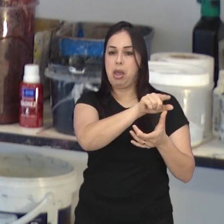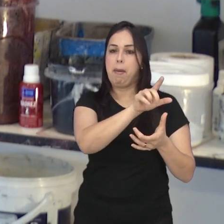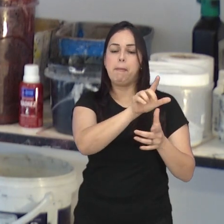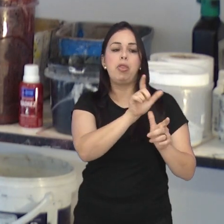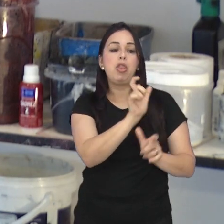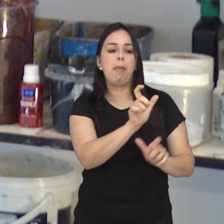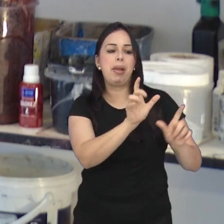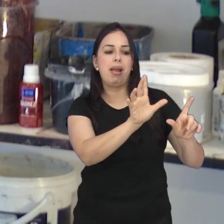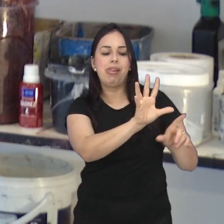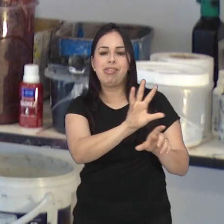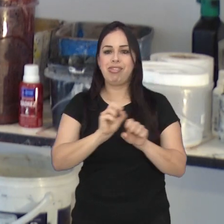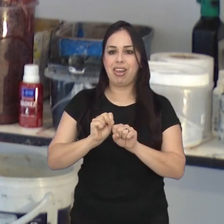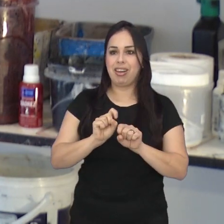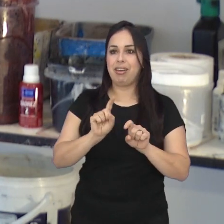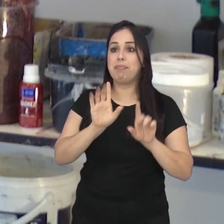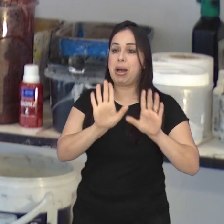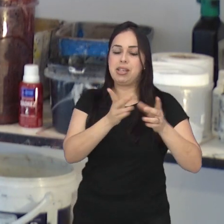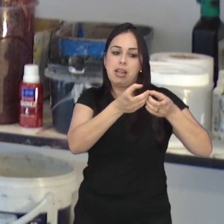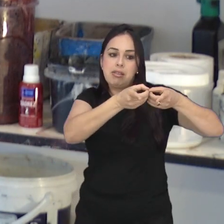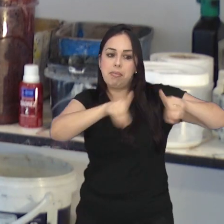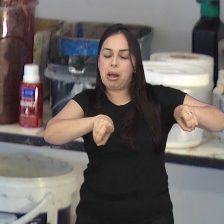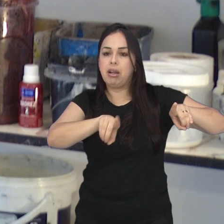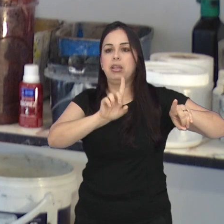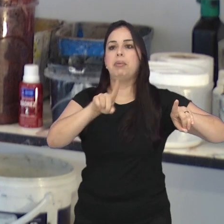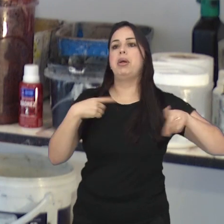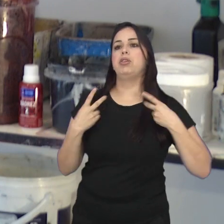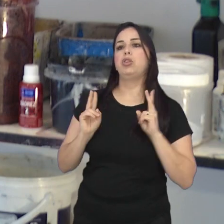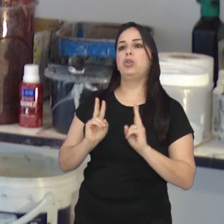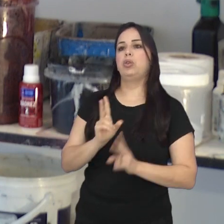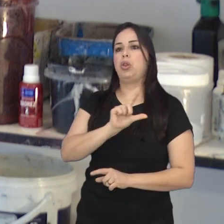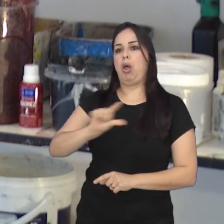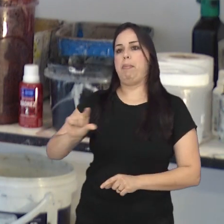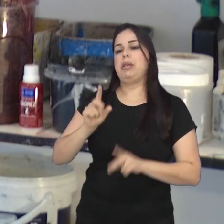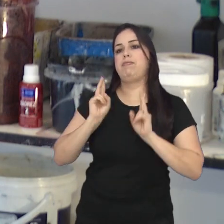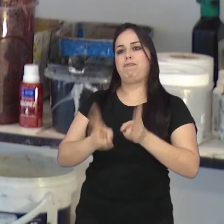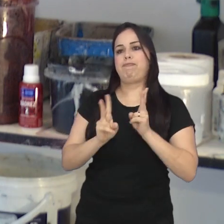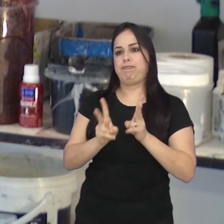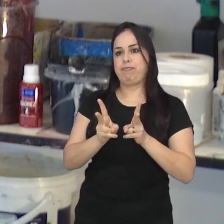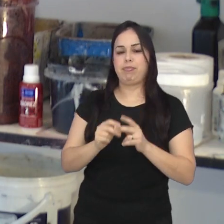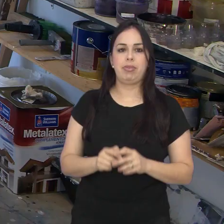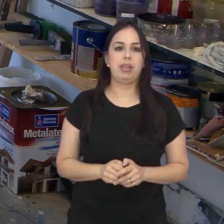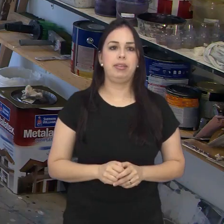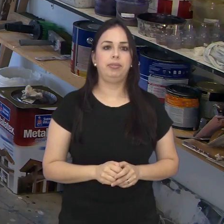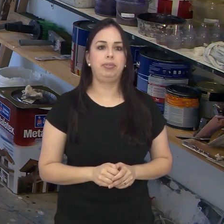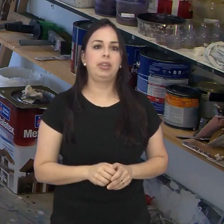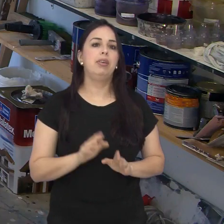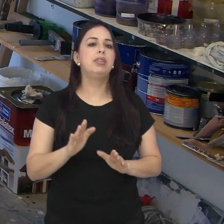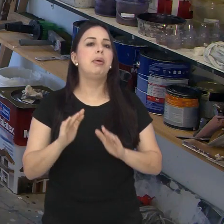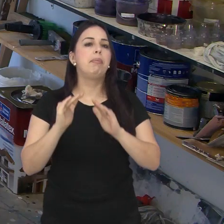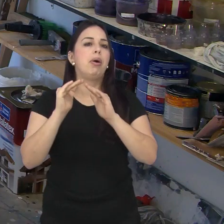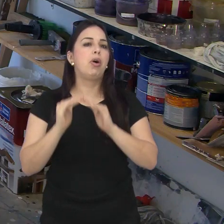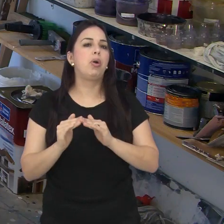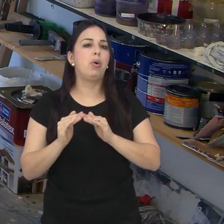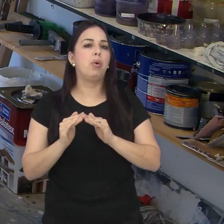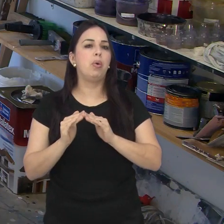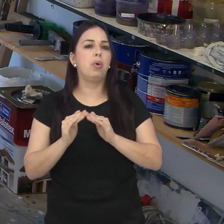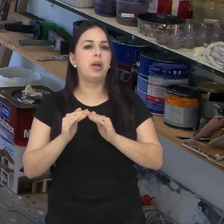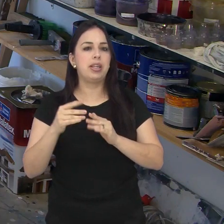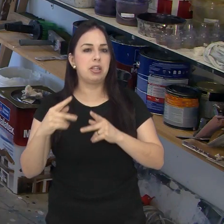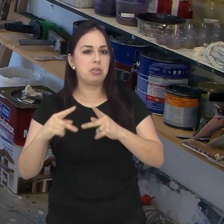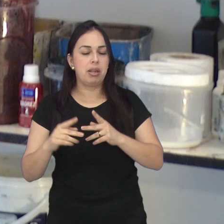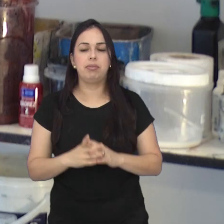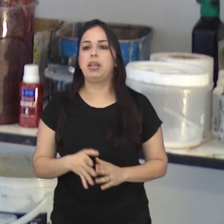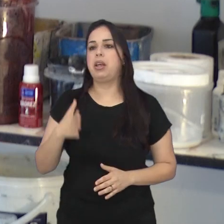Tá. E quando eu me separei, eu mantive o sobrenome. Sim. Tá? E a sua origem, você é de São José? Eu